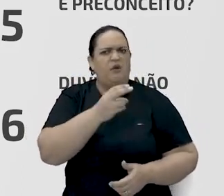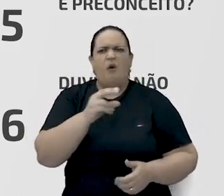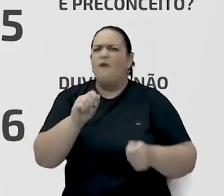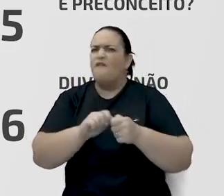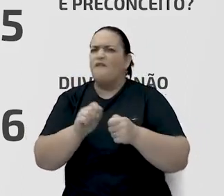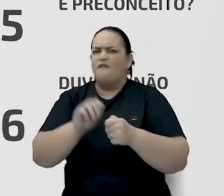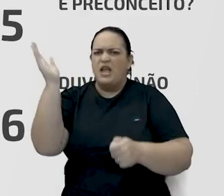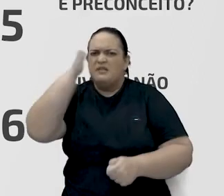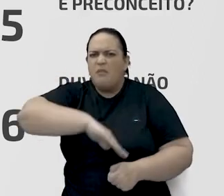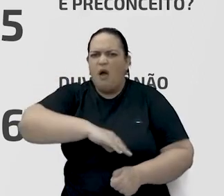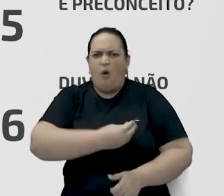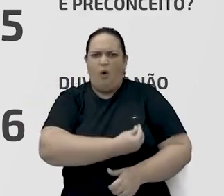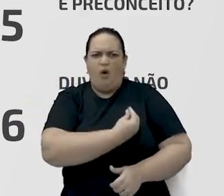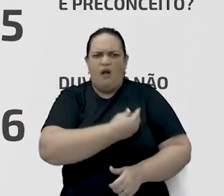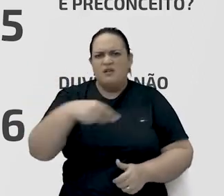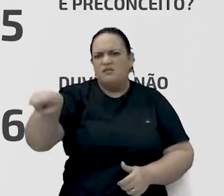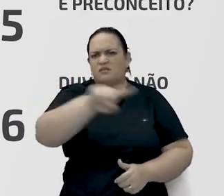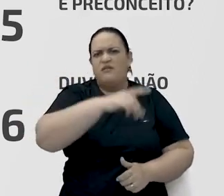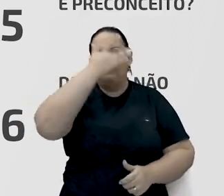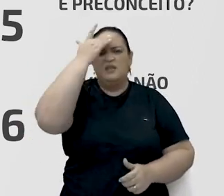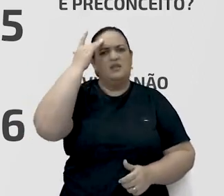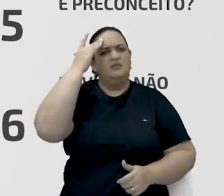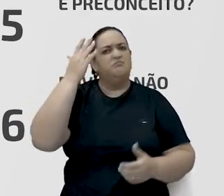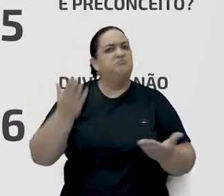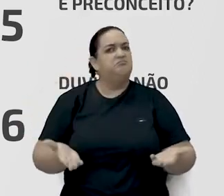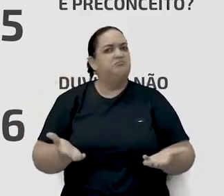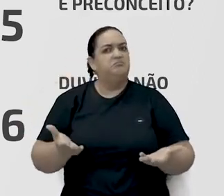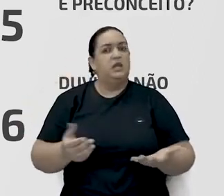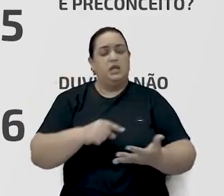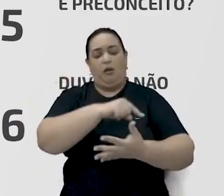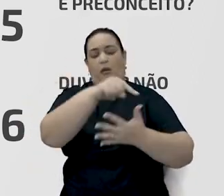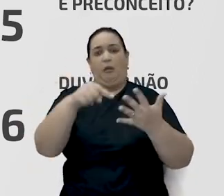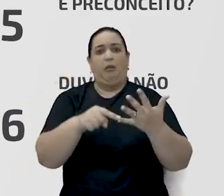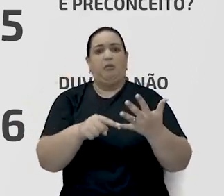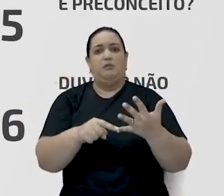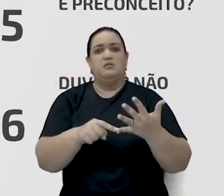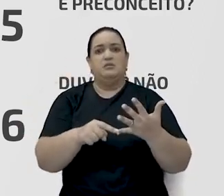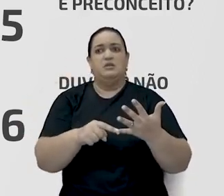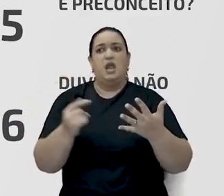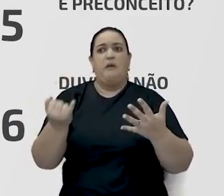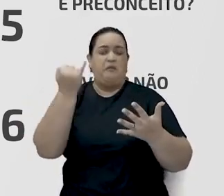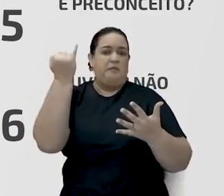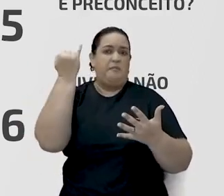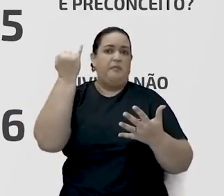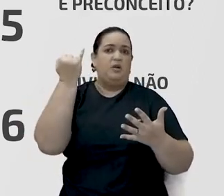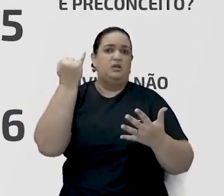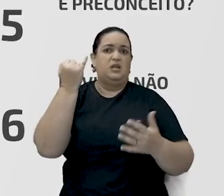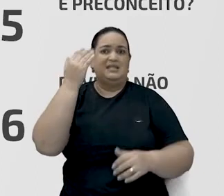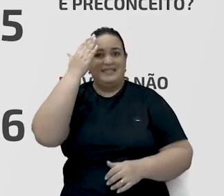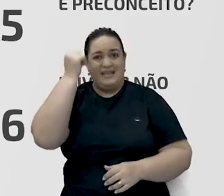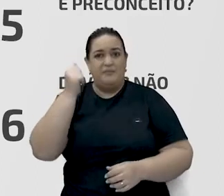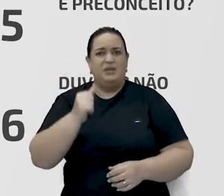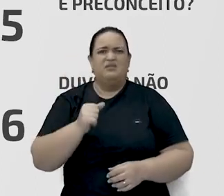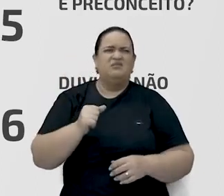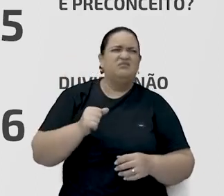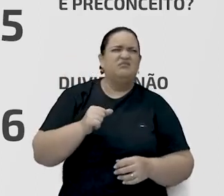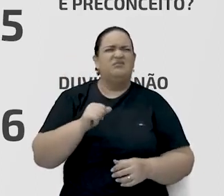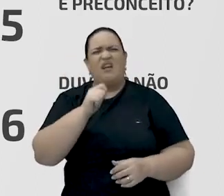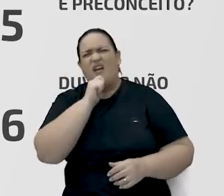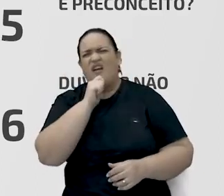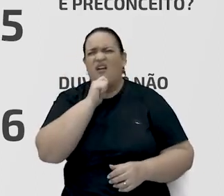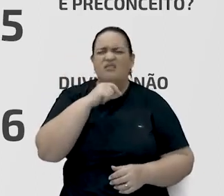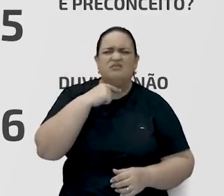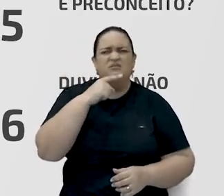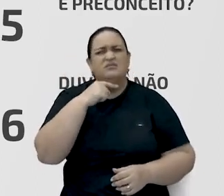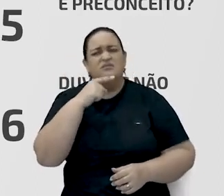alguém. E aí depois de levar esses 5 pontos em consideração e ainda tiver uma dúvida, o que é